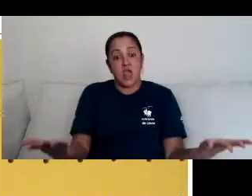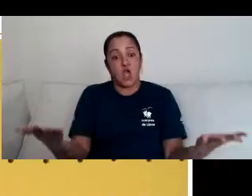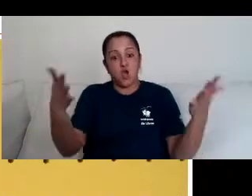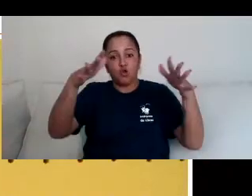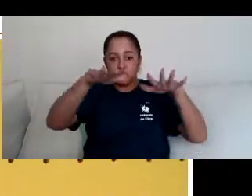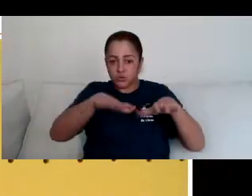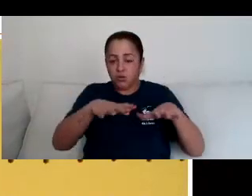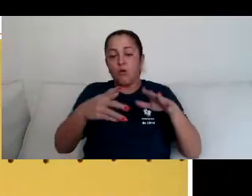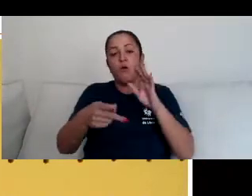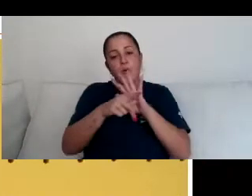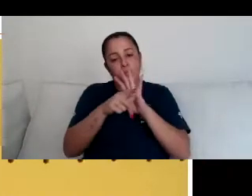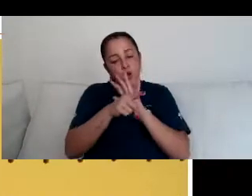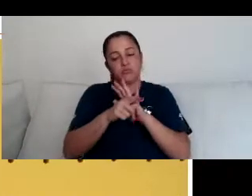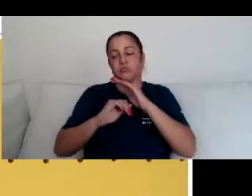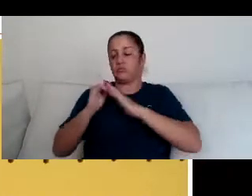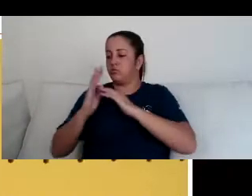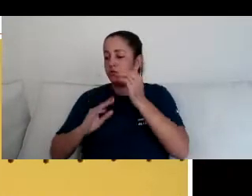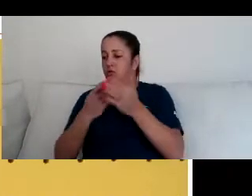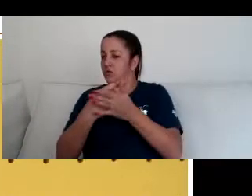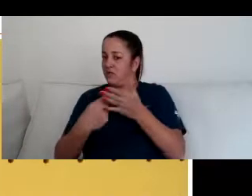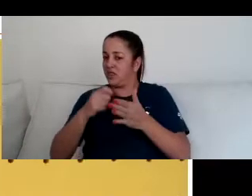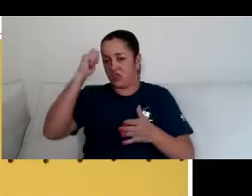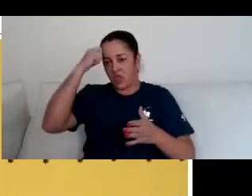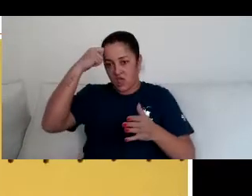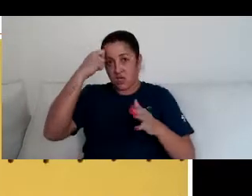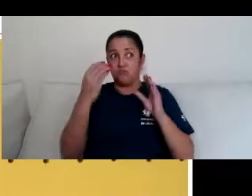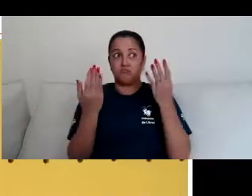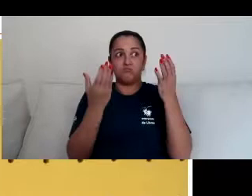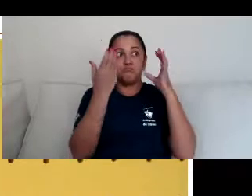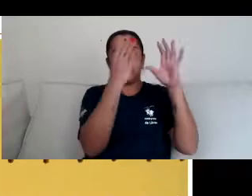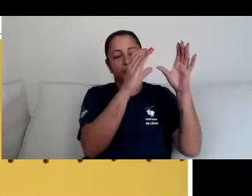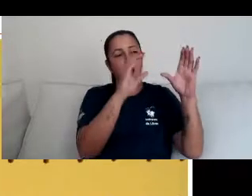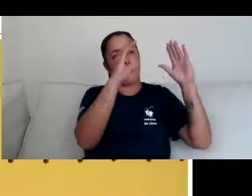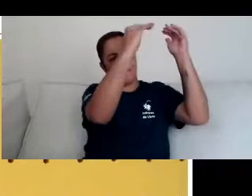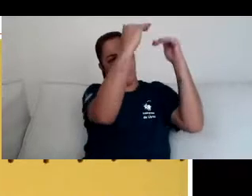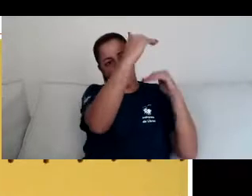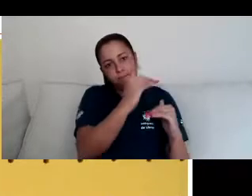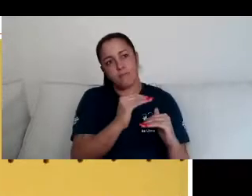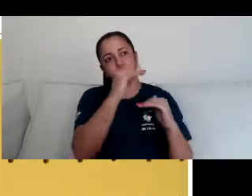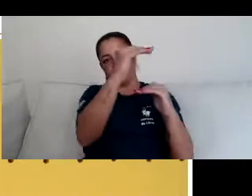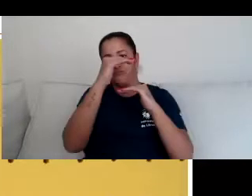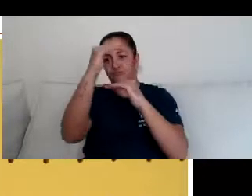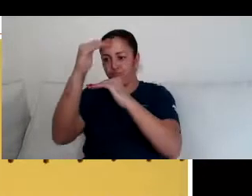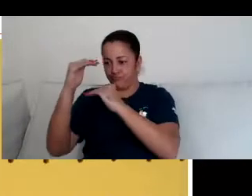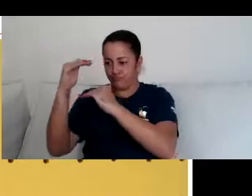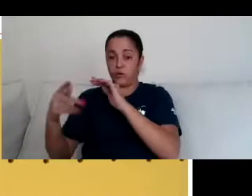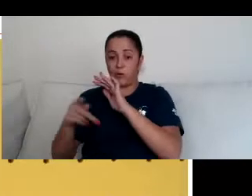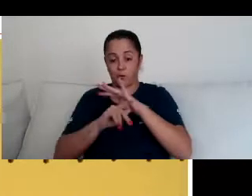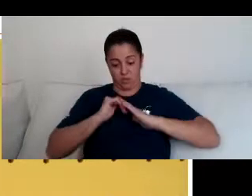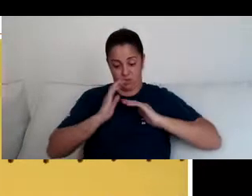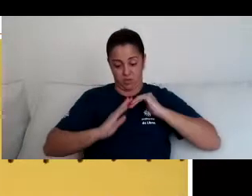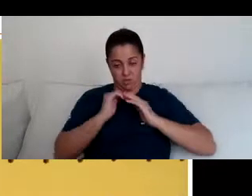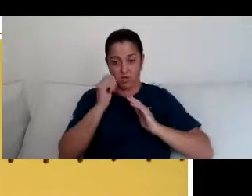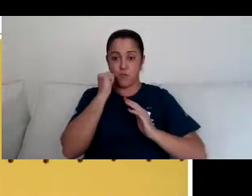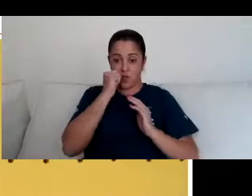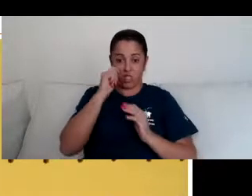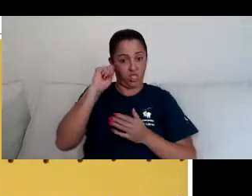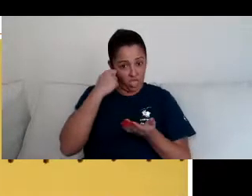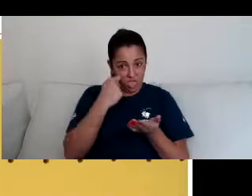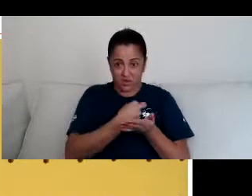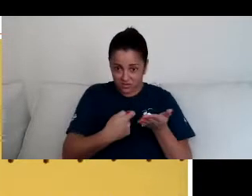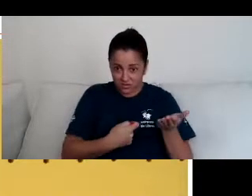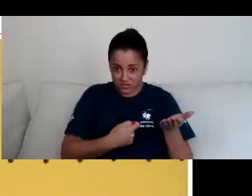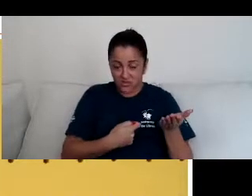das bibliotecas públicas municipais de São Paulo, usando como principal referência bibliográfica o